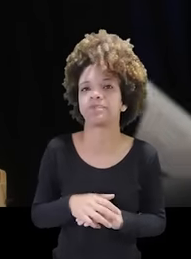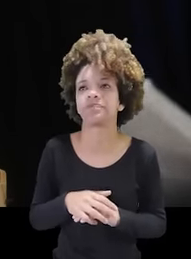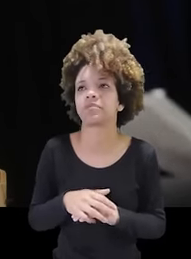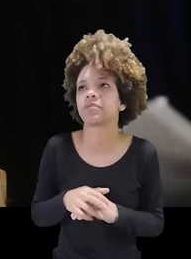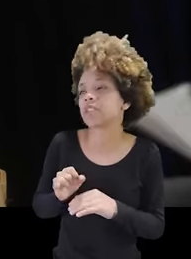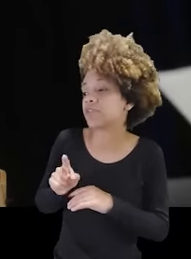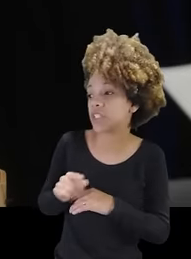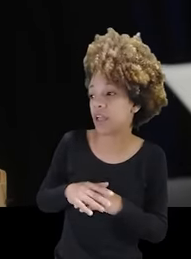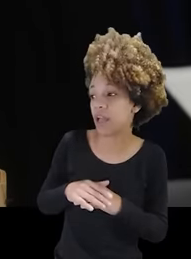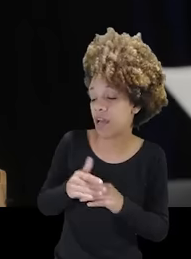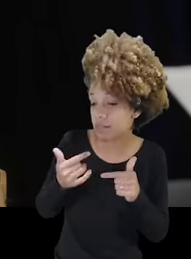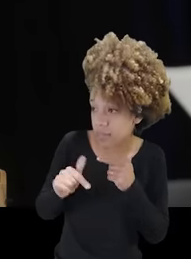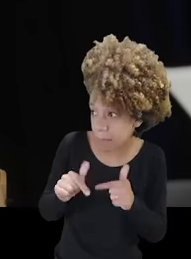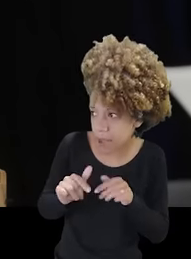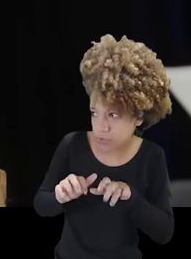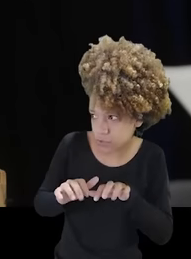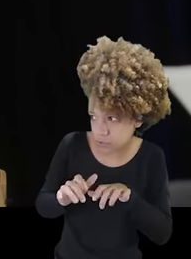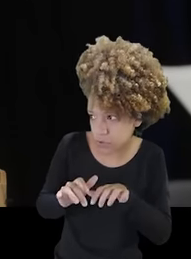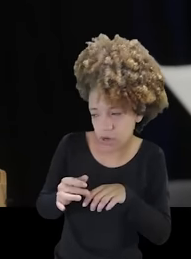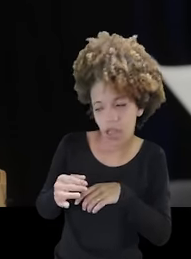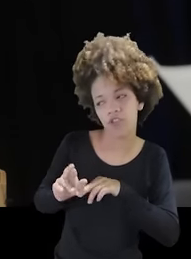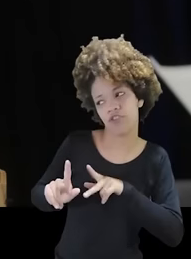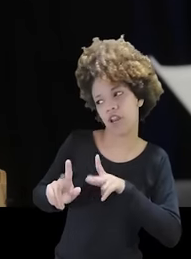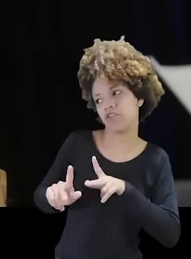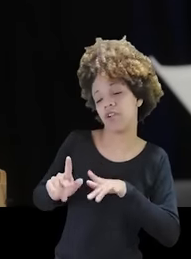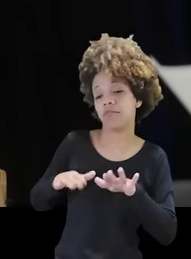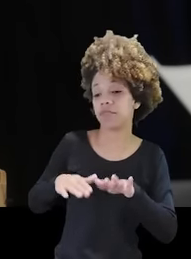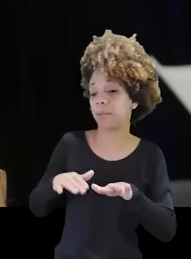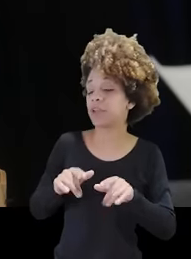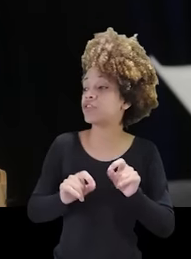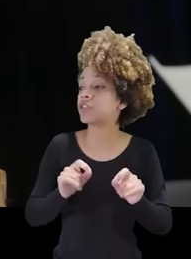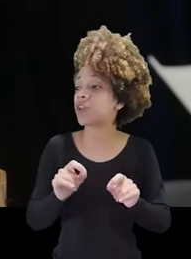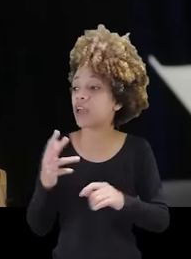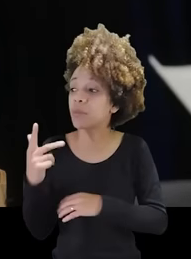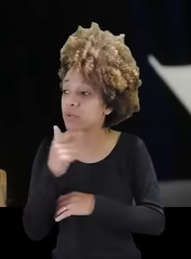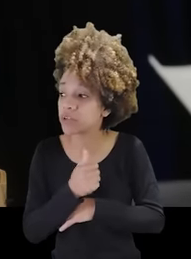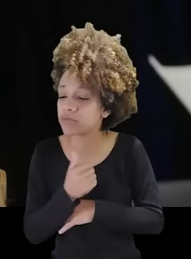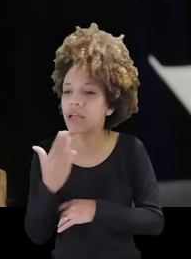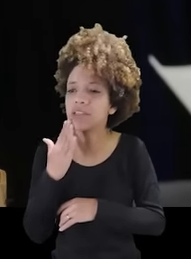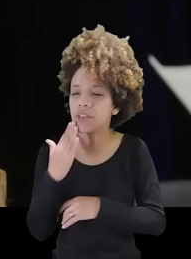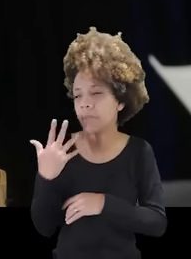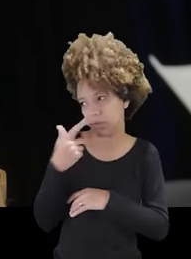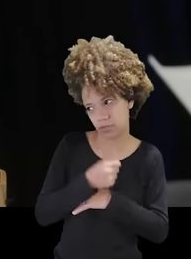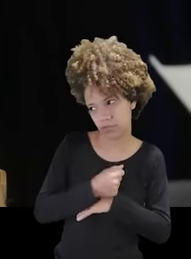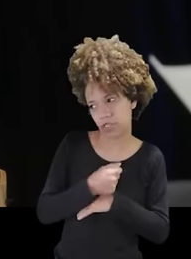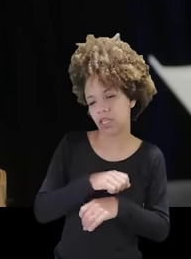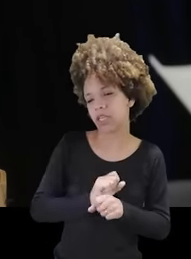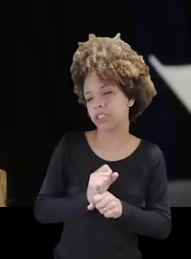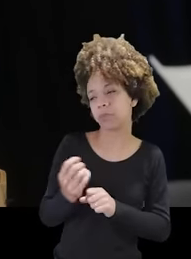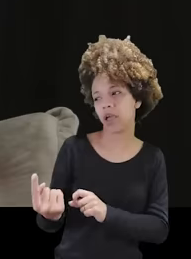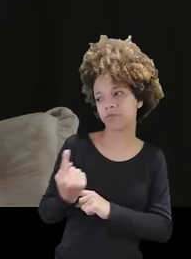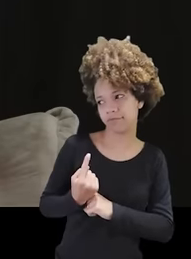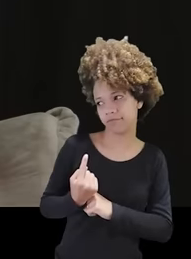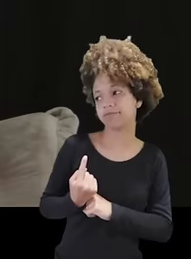se você tá Se você trabalha no escritório não vai ser assim depende Também quem é a pessoa mais bonita quem é bonito sabe que é bonito espero